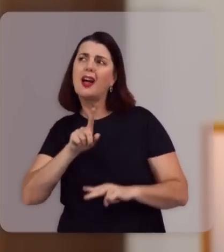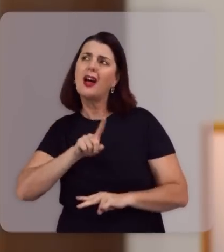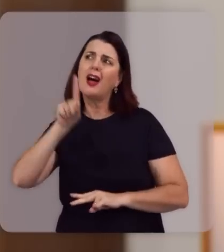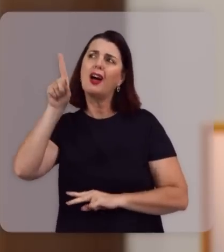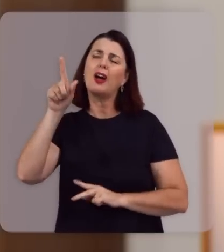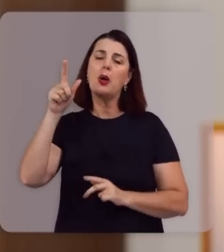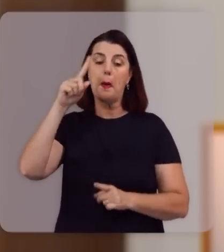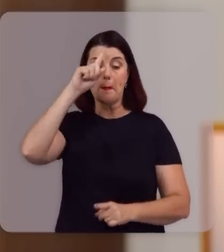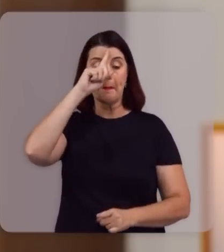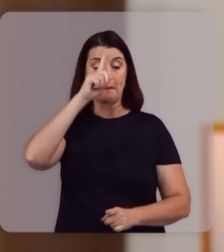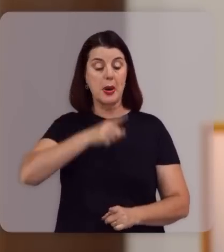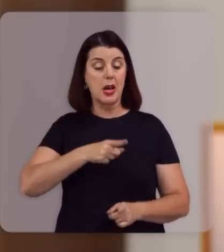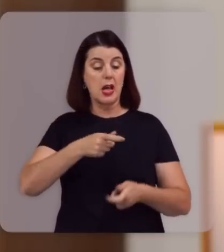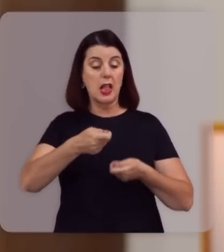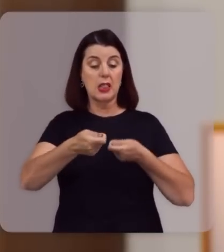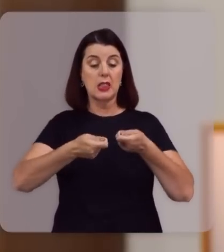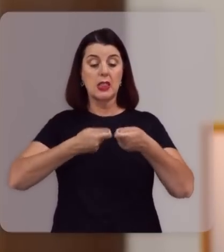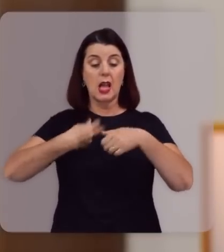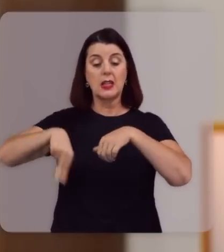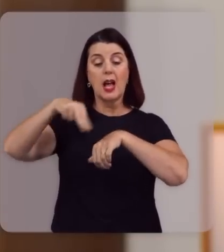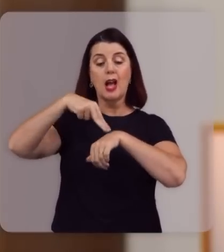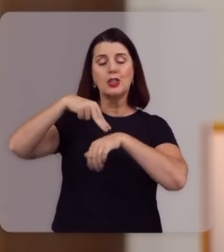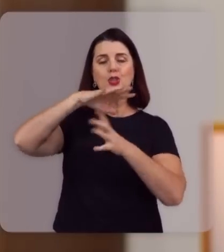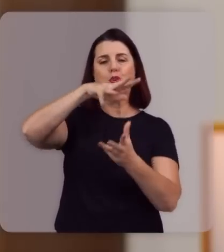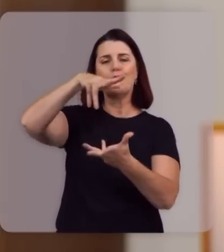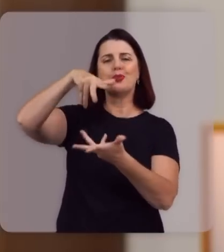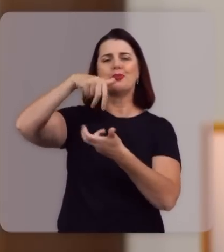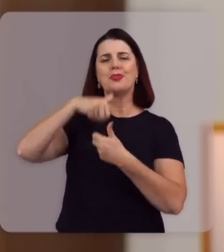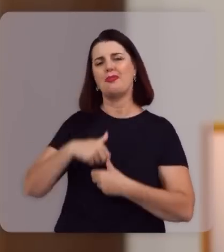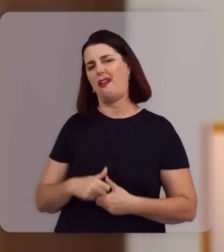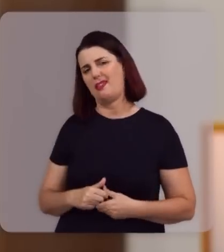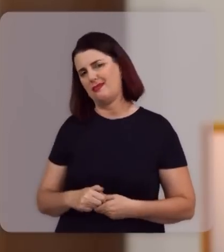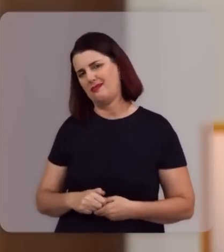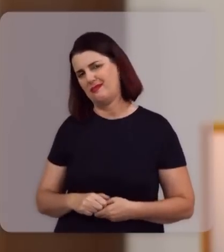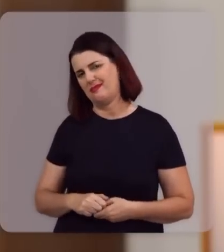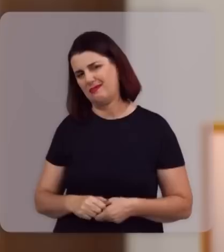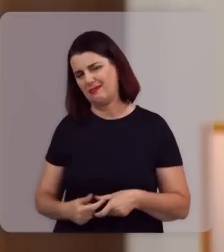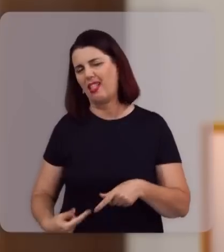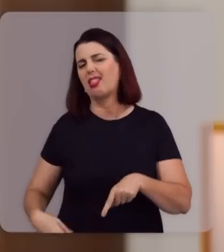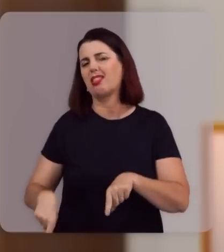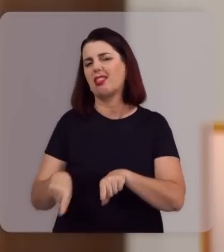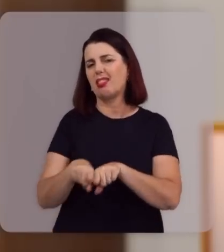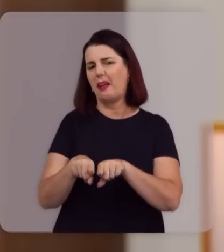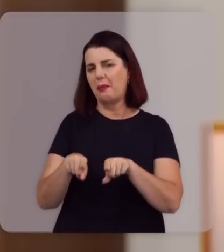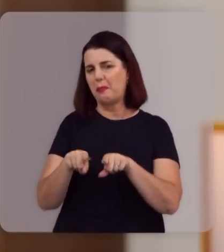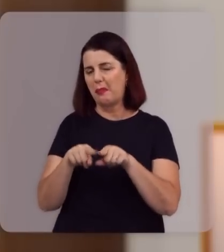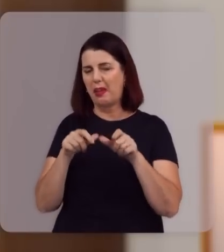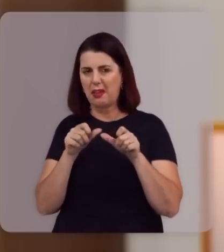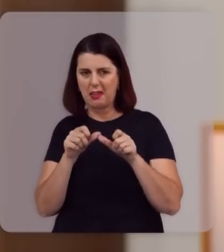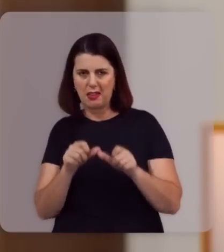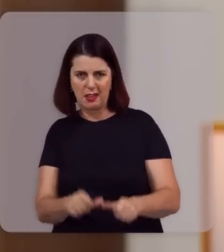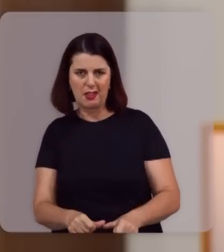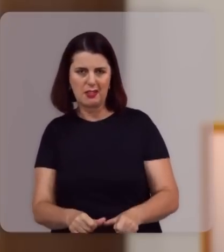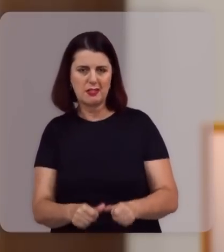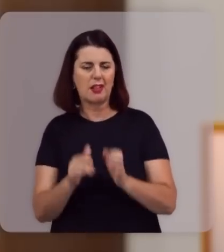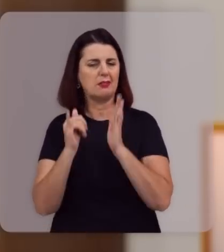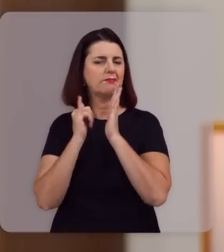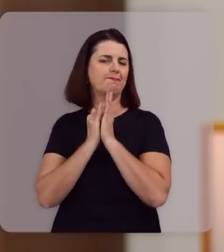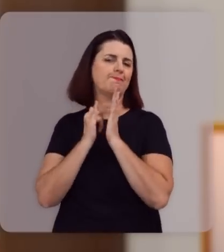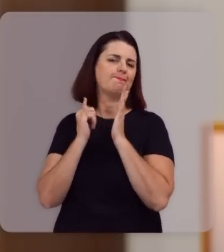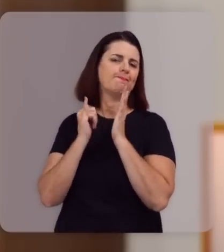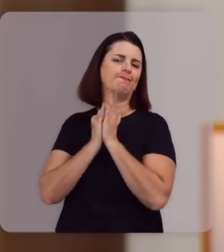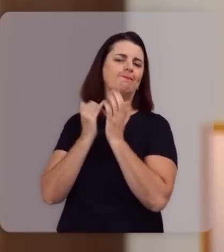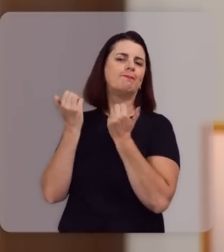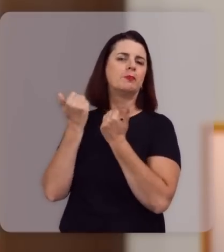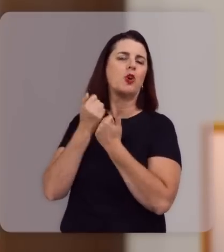de onde governa as nações e o universo. E também onde está intercedendo por